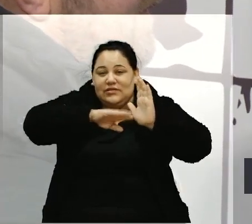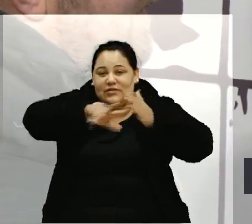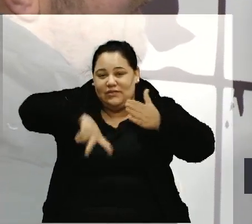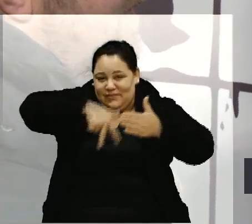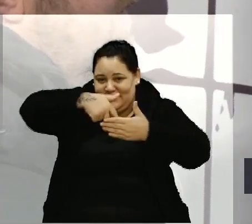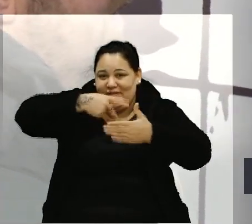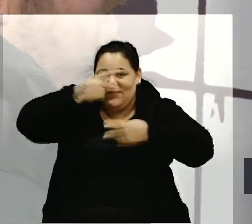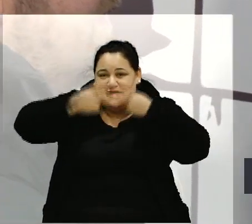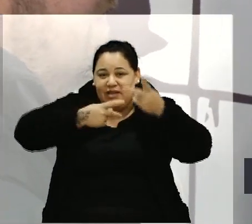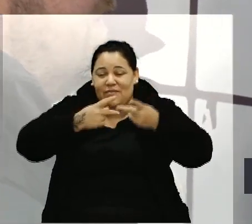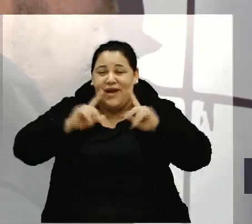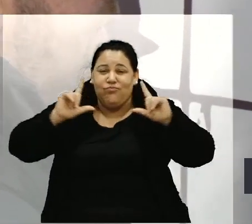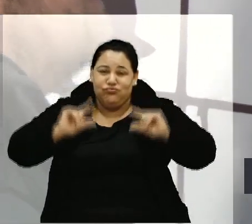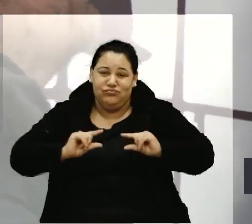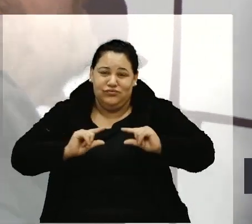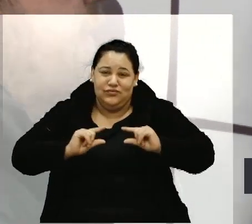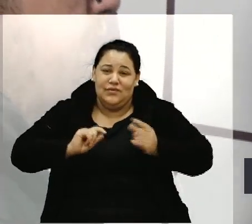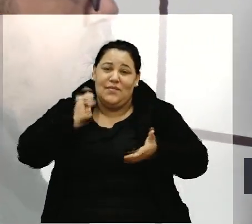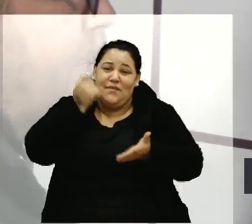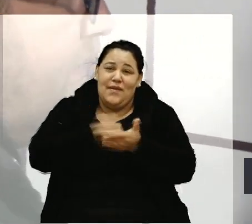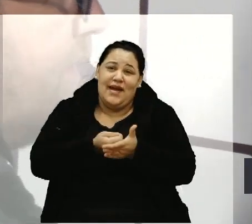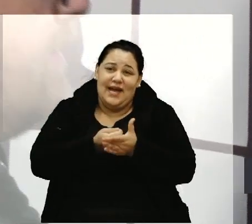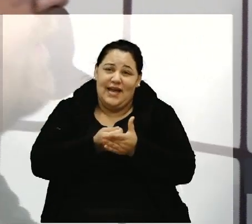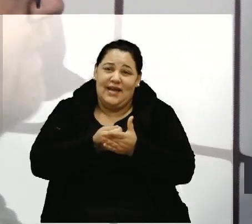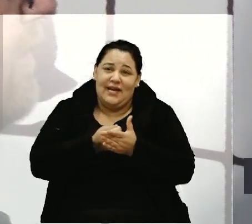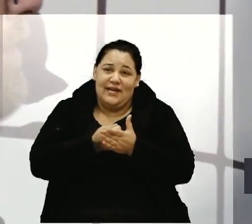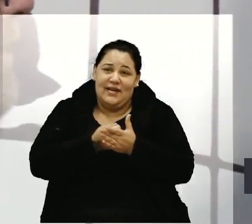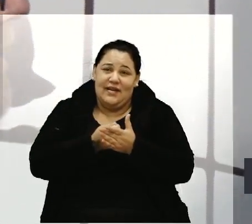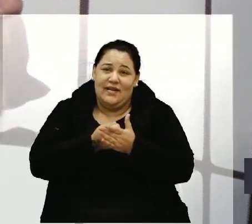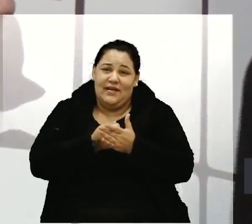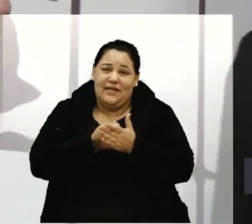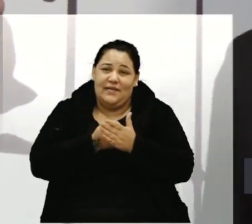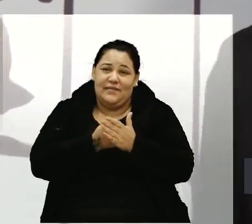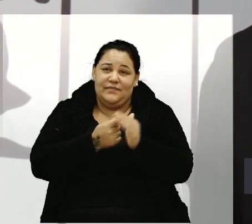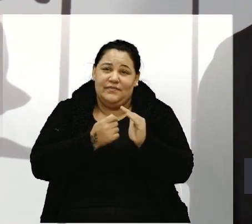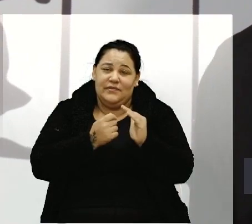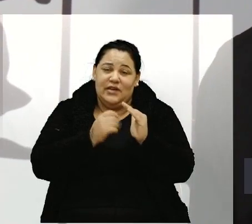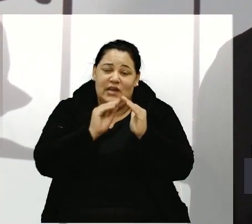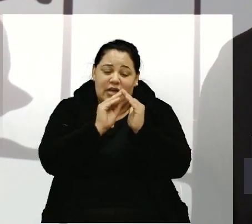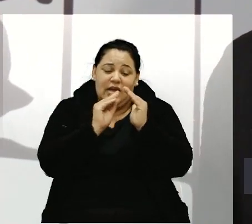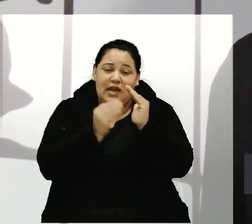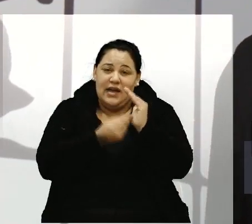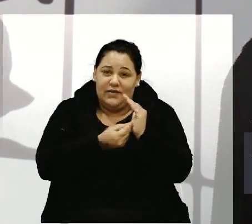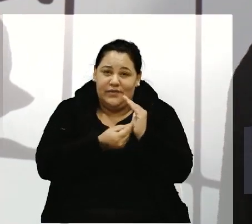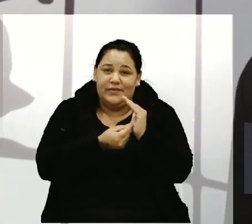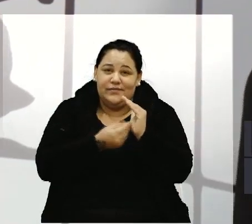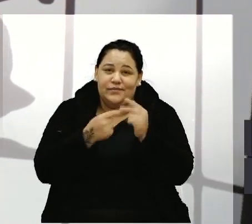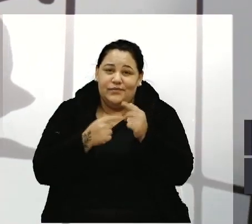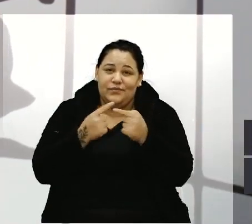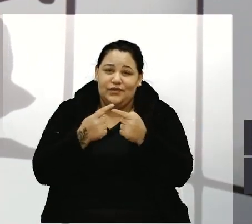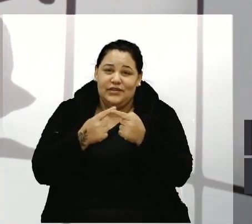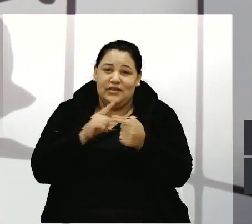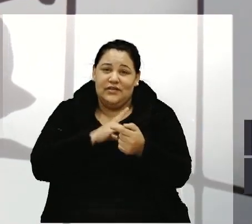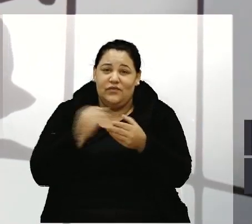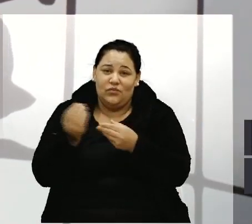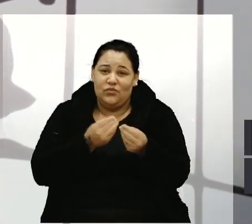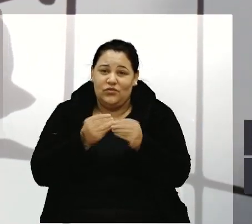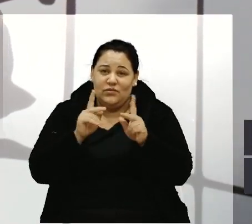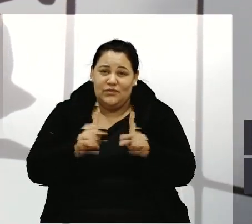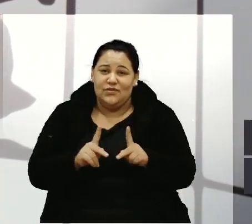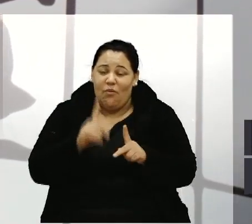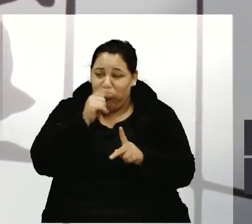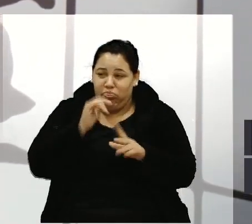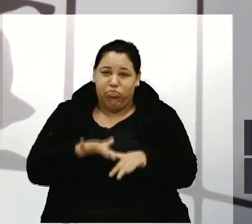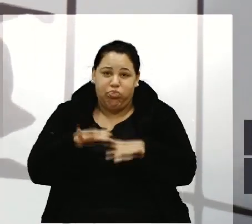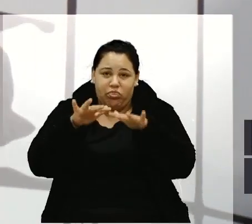tarifa da água, a tarifa do IPTU, por causa que tivemos muitas pessoas com alagamento nos bairros de Caxias do